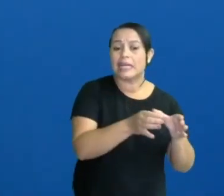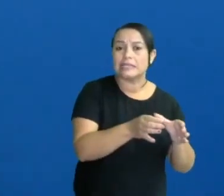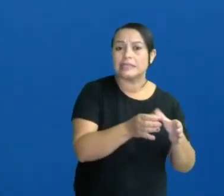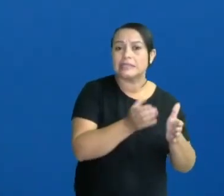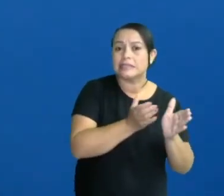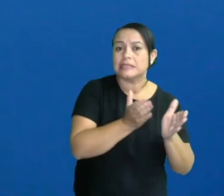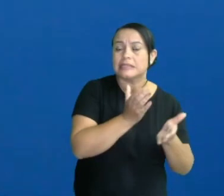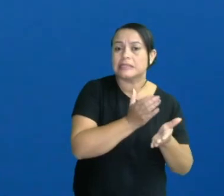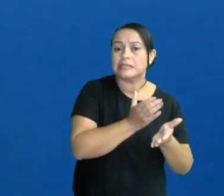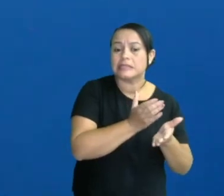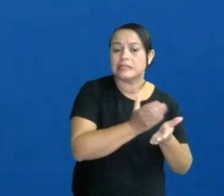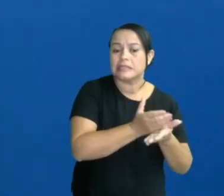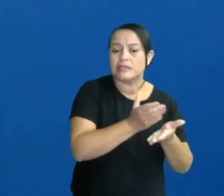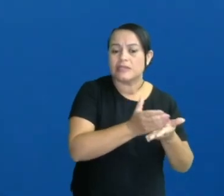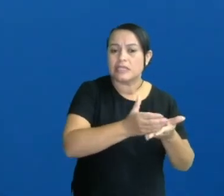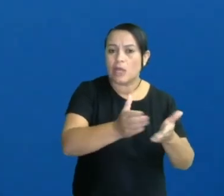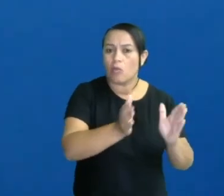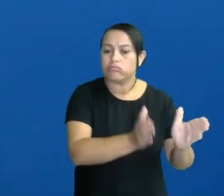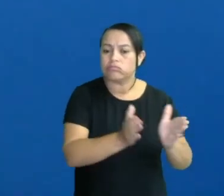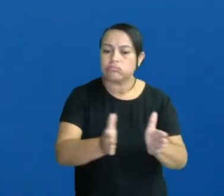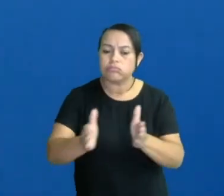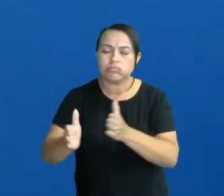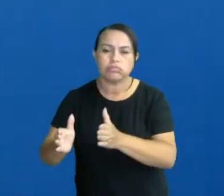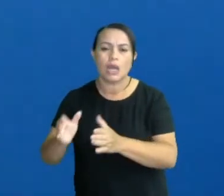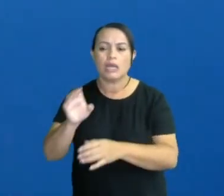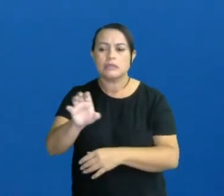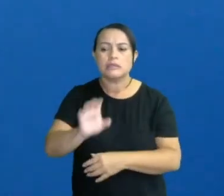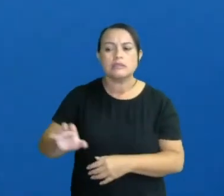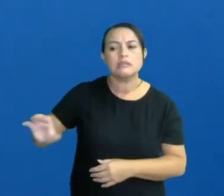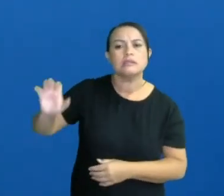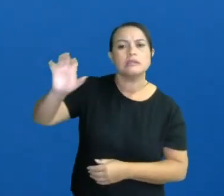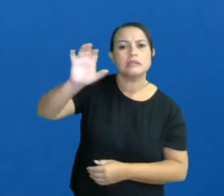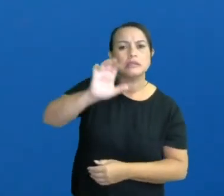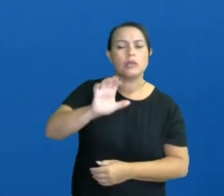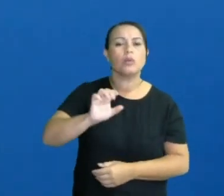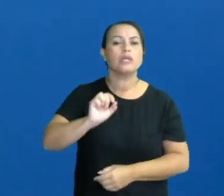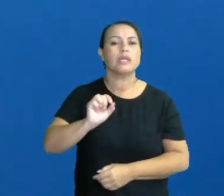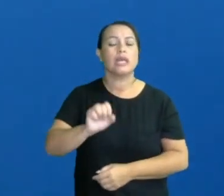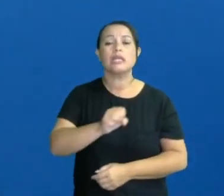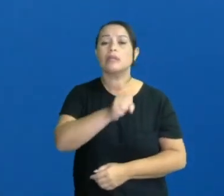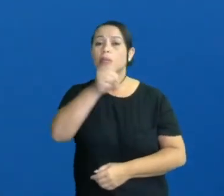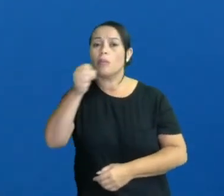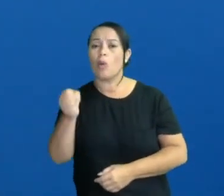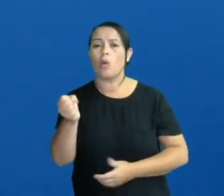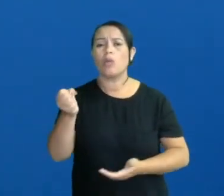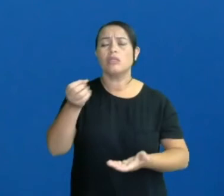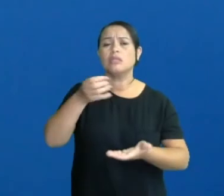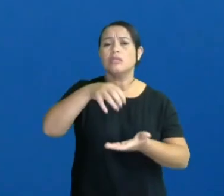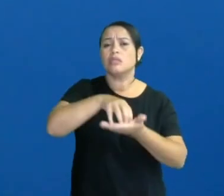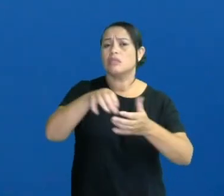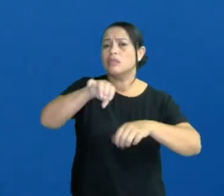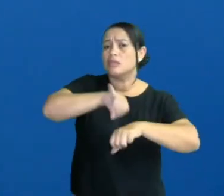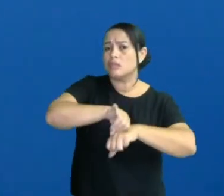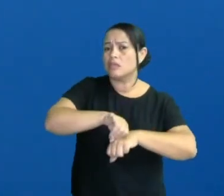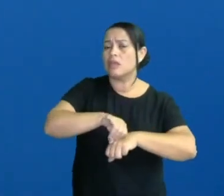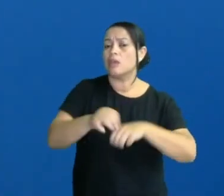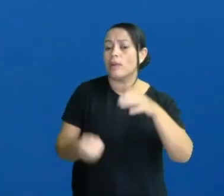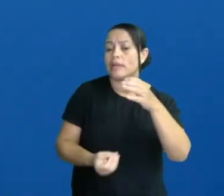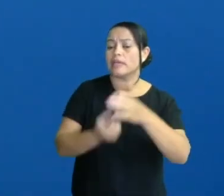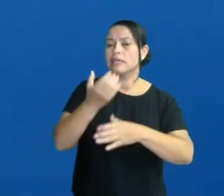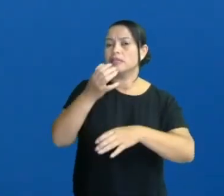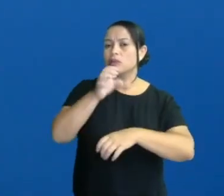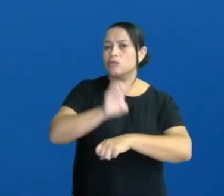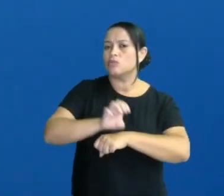há essa hegemonia, essa centralização de poder e a criação de um